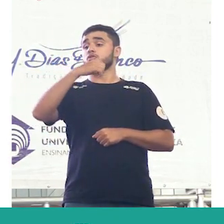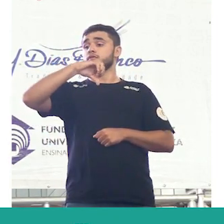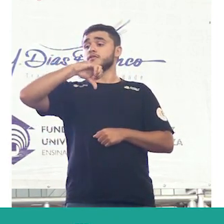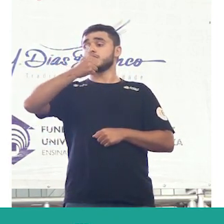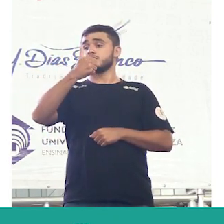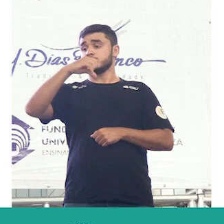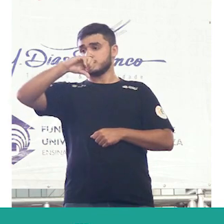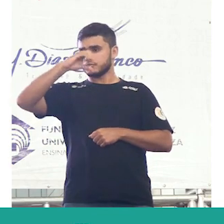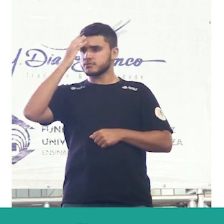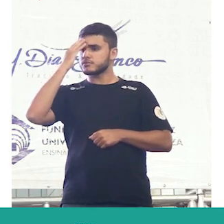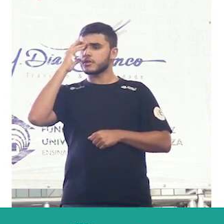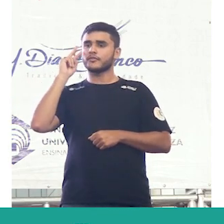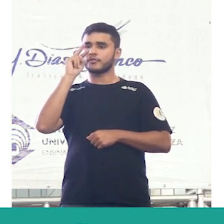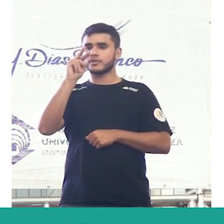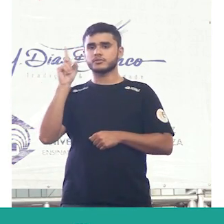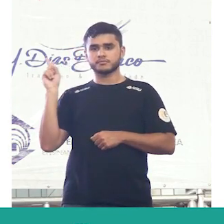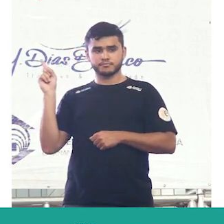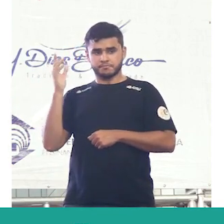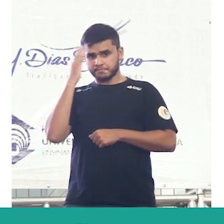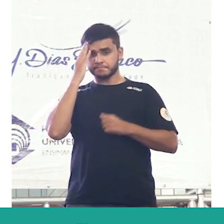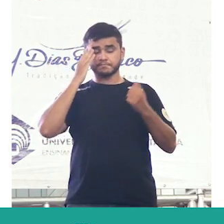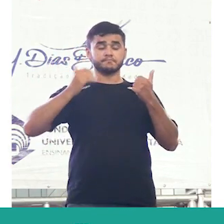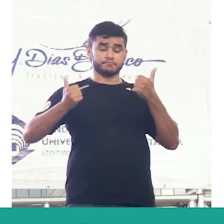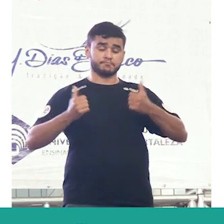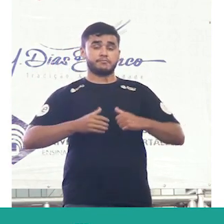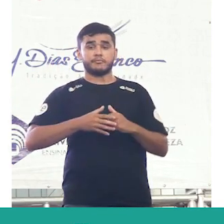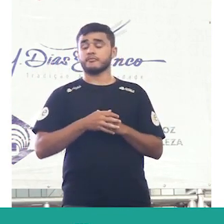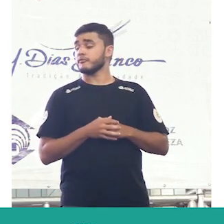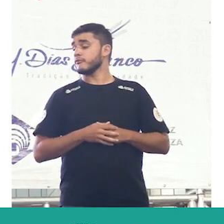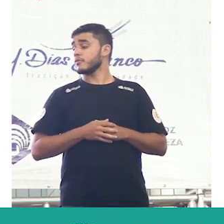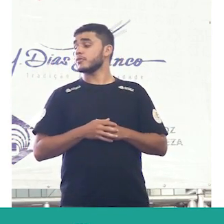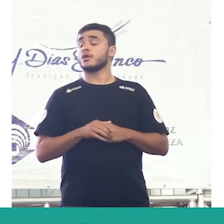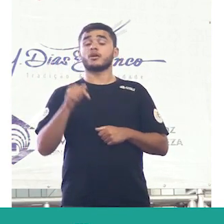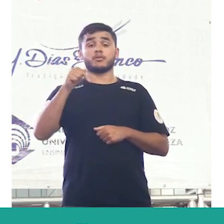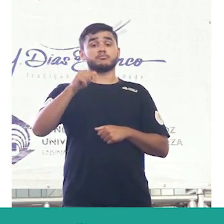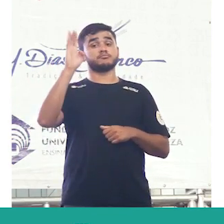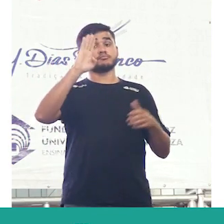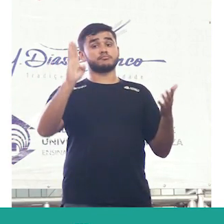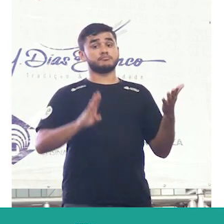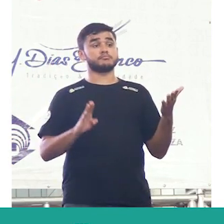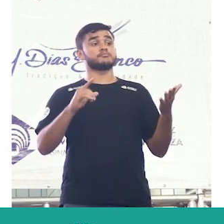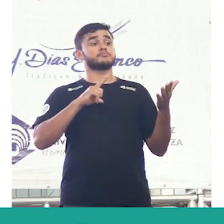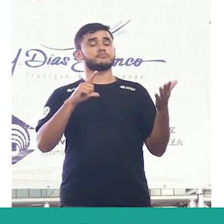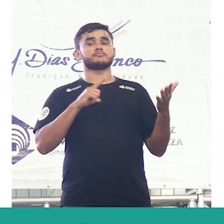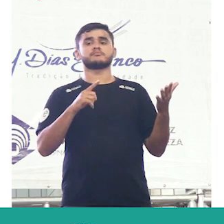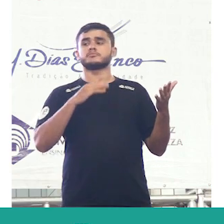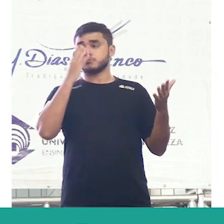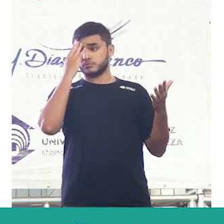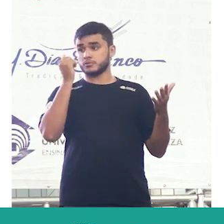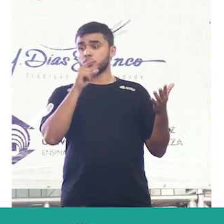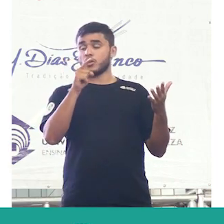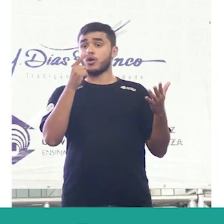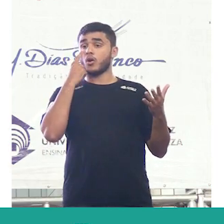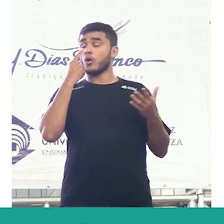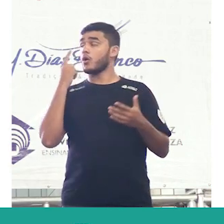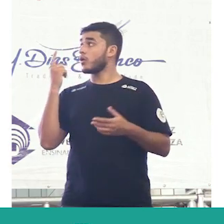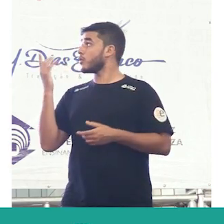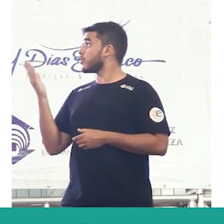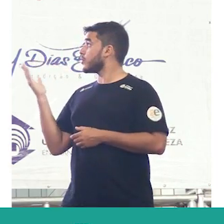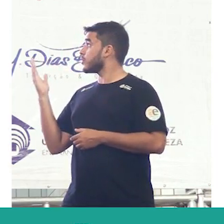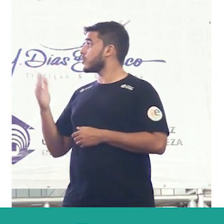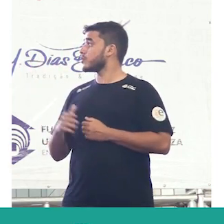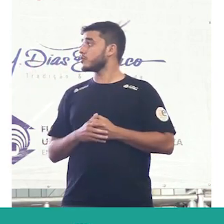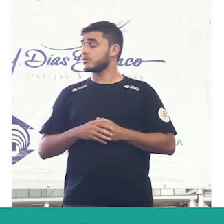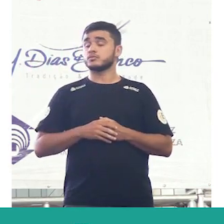1919. Foi claro? E no Brasil, no Brasil, todo mundo olhando aí para o Brasil,